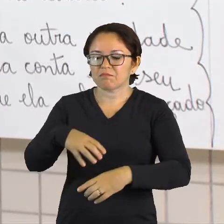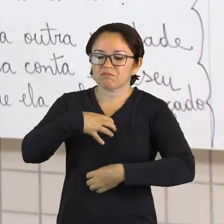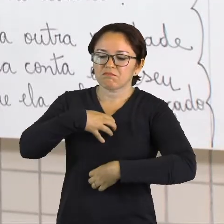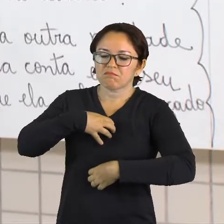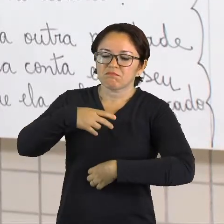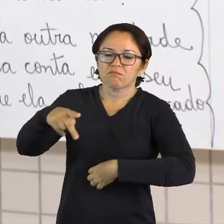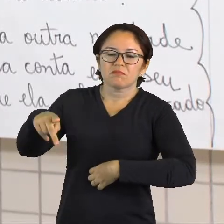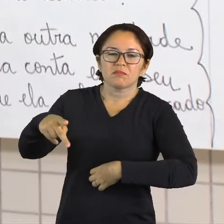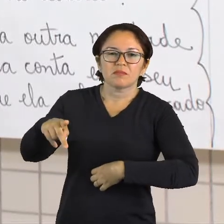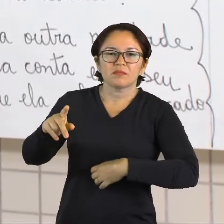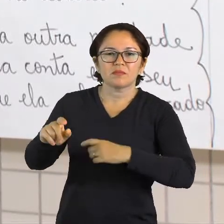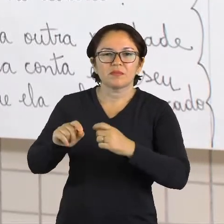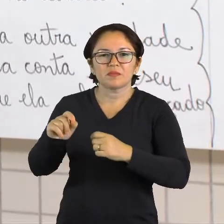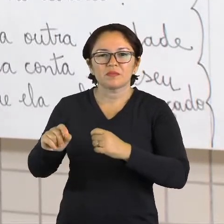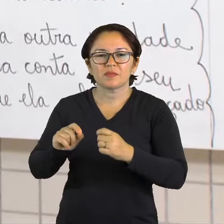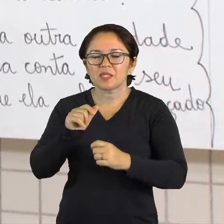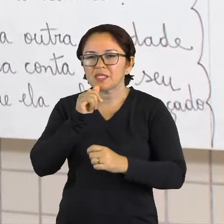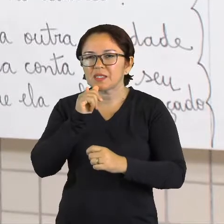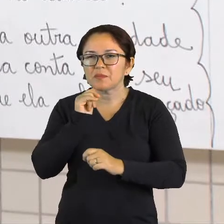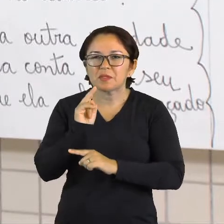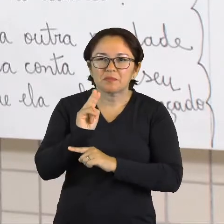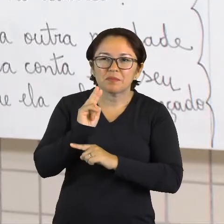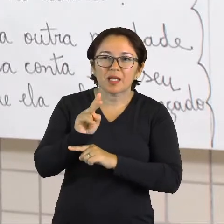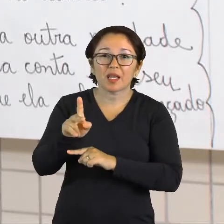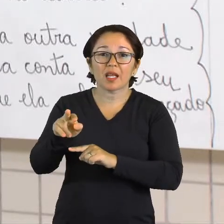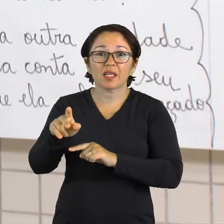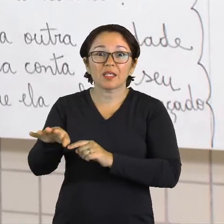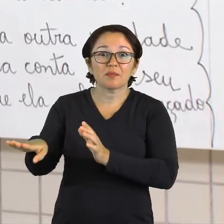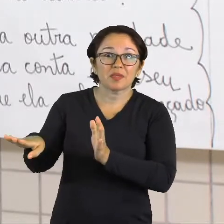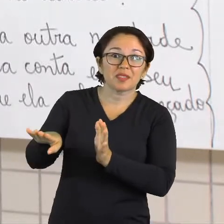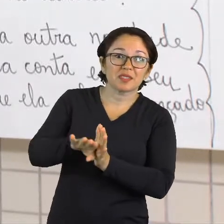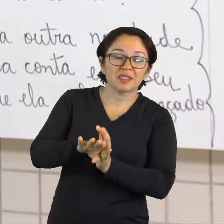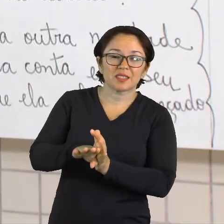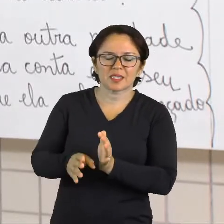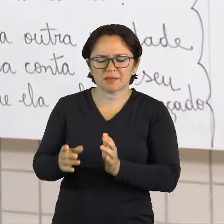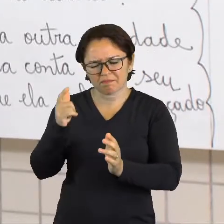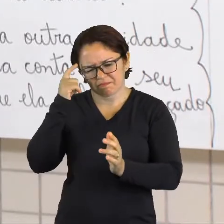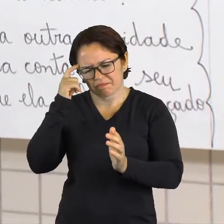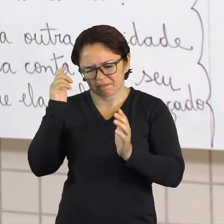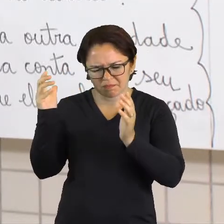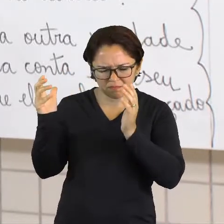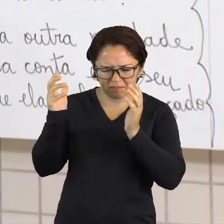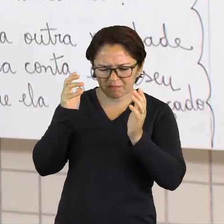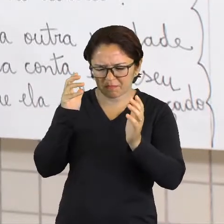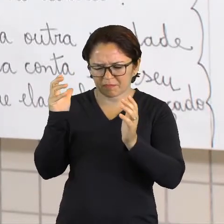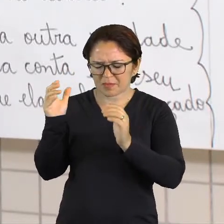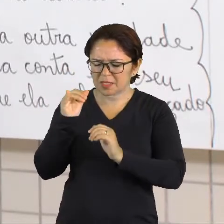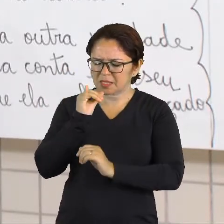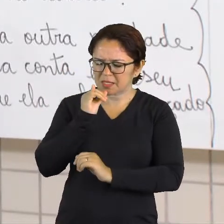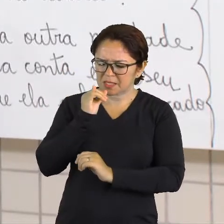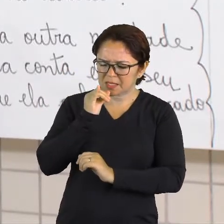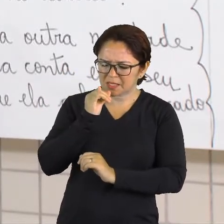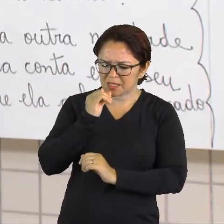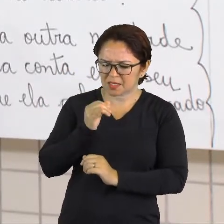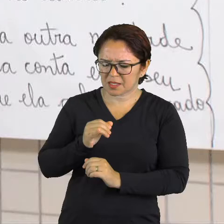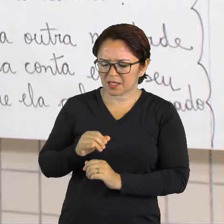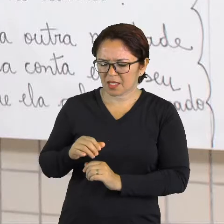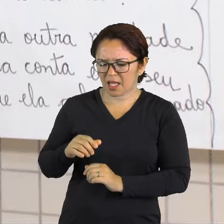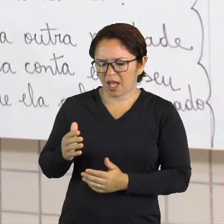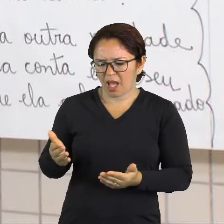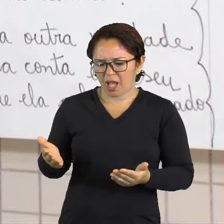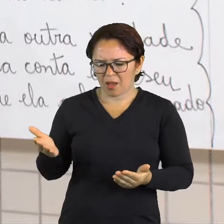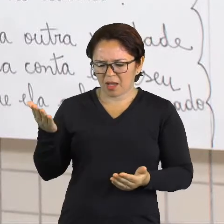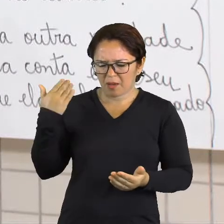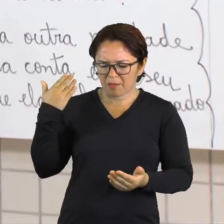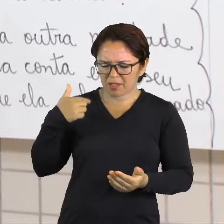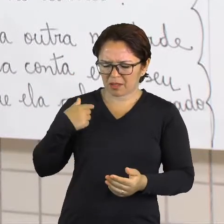né, de estar esperando por essa irmã e ao mesmo tempo aquela dúvida que a irmã, ela não vai ser mais a filha única, né, vai